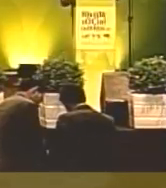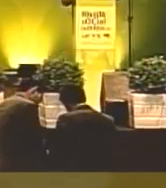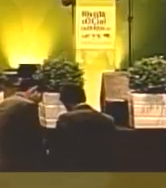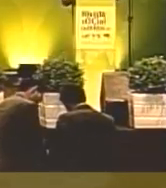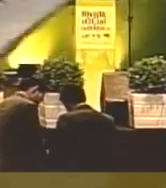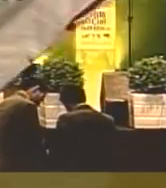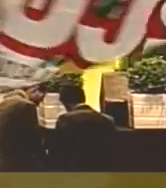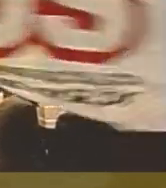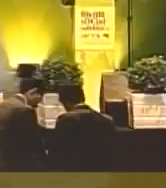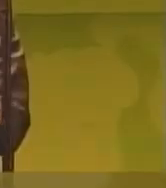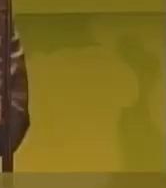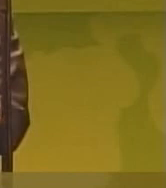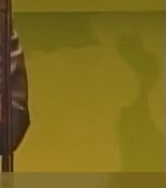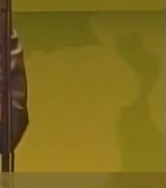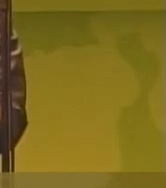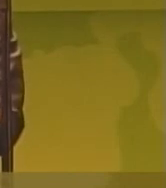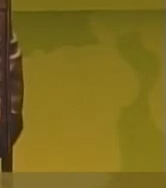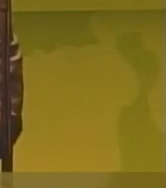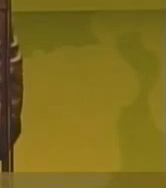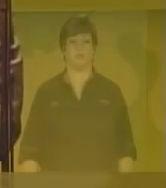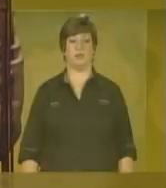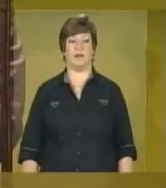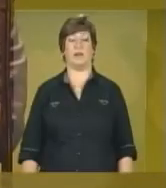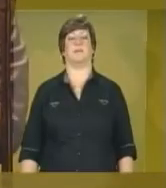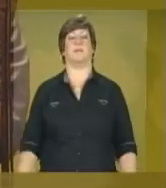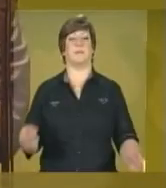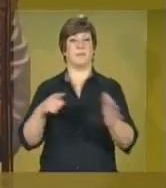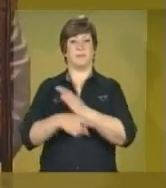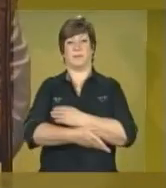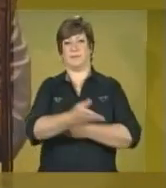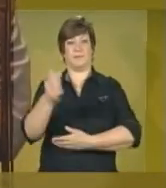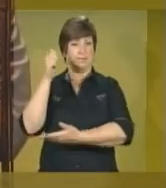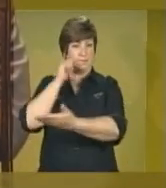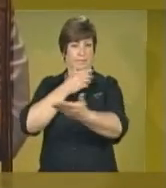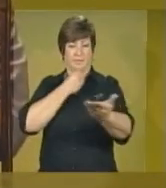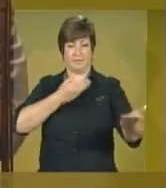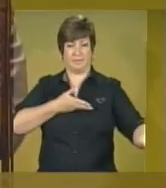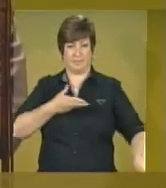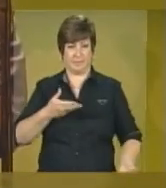companheiros que integram o Fórum Social Temático,